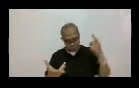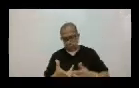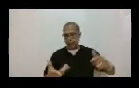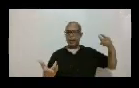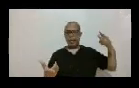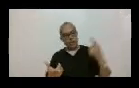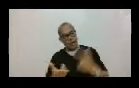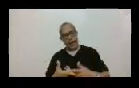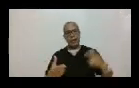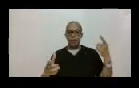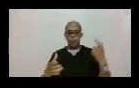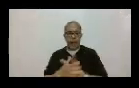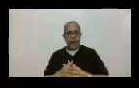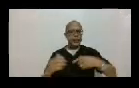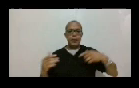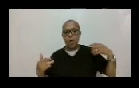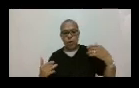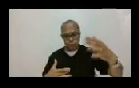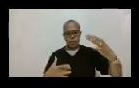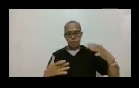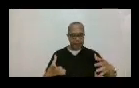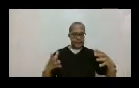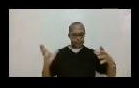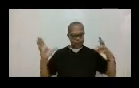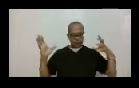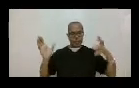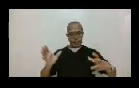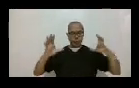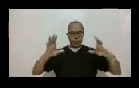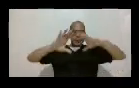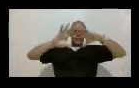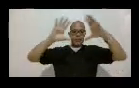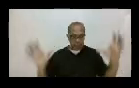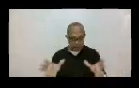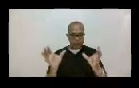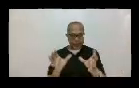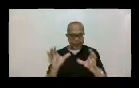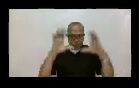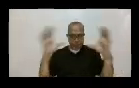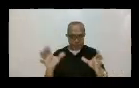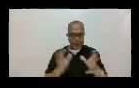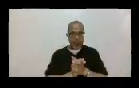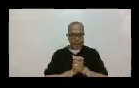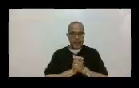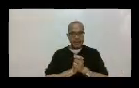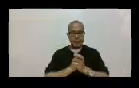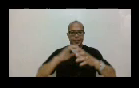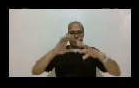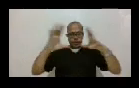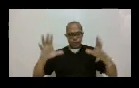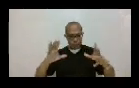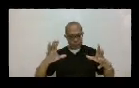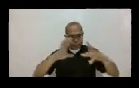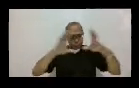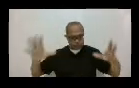argentina chile paraguai uruguai e outro tá então unidades políticas dentro dessa massa de